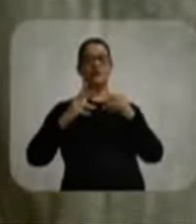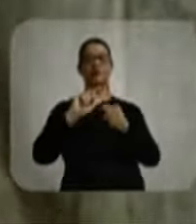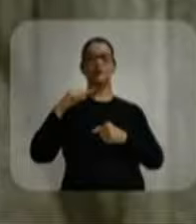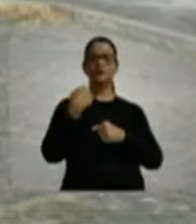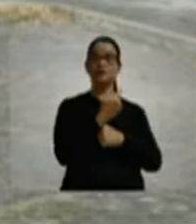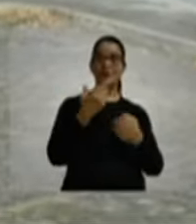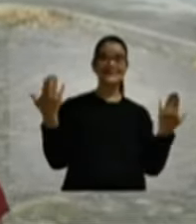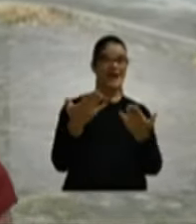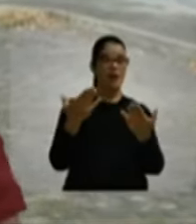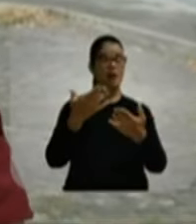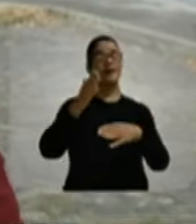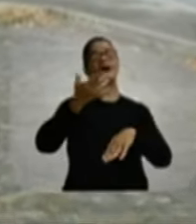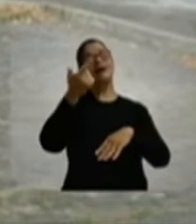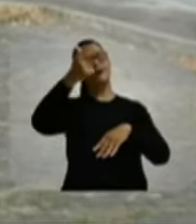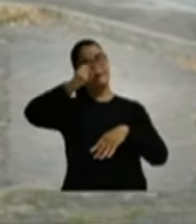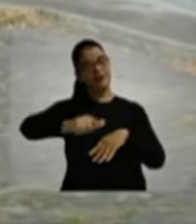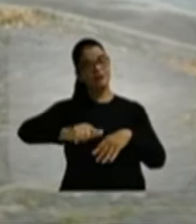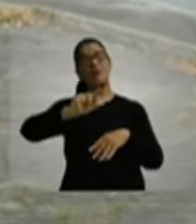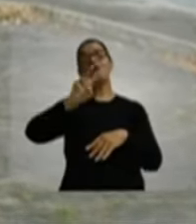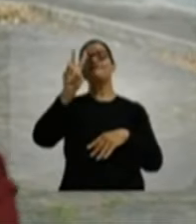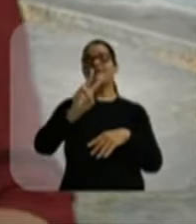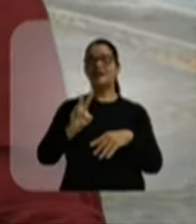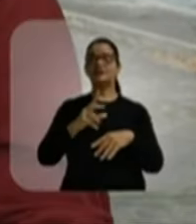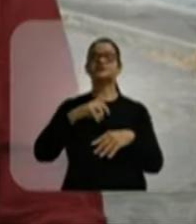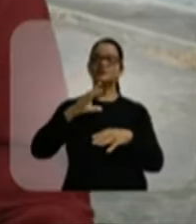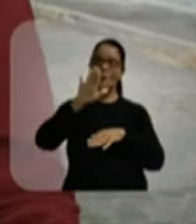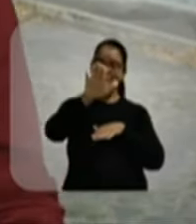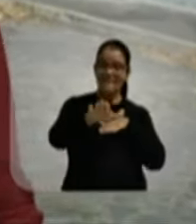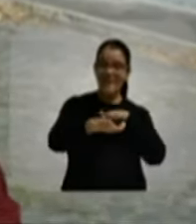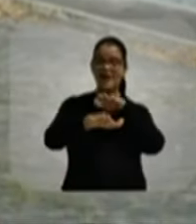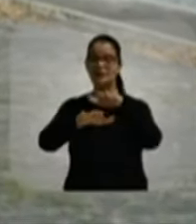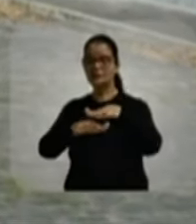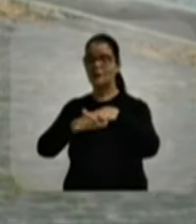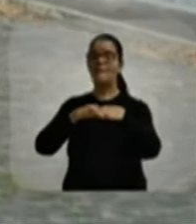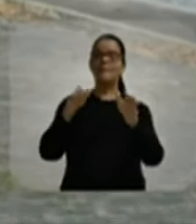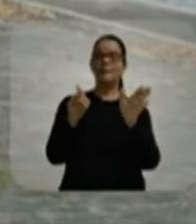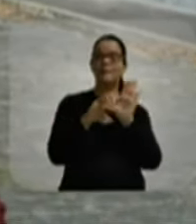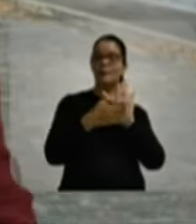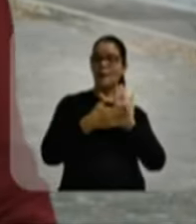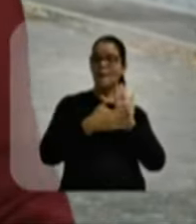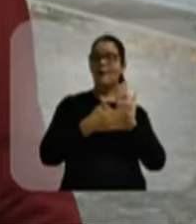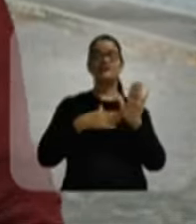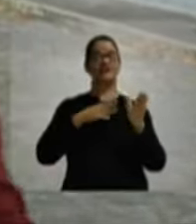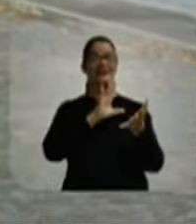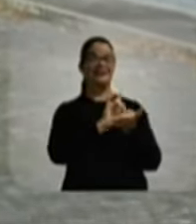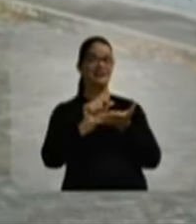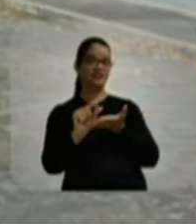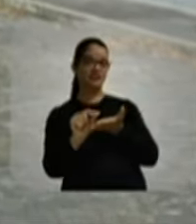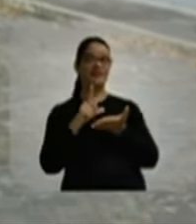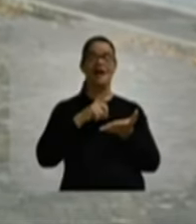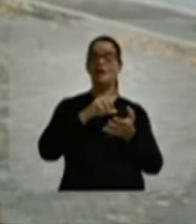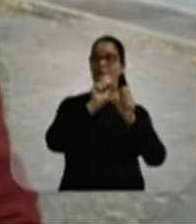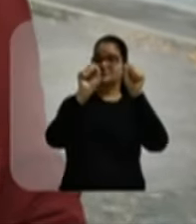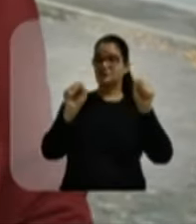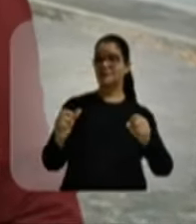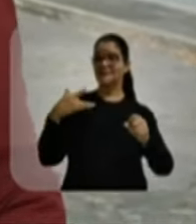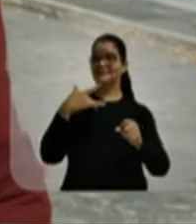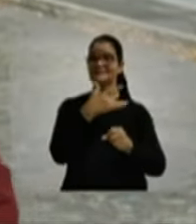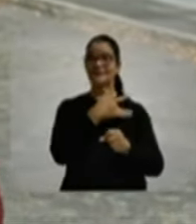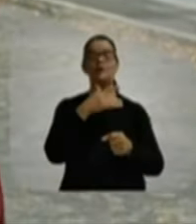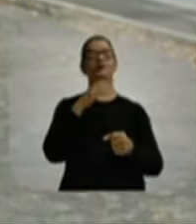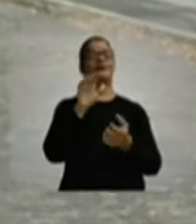nós. Agora, mais uma vez, vamos dar um passo à frente. Nossa proposta é digitalizar o sistema de saúde de Pernambuco